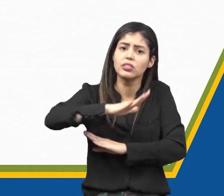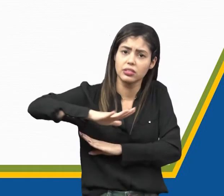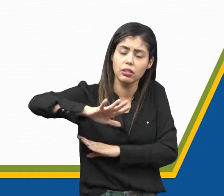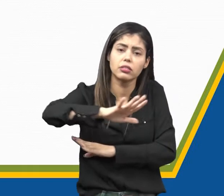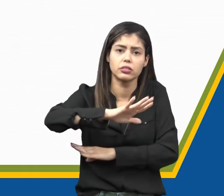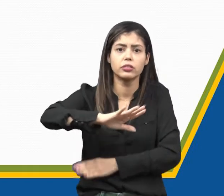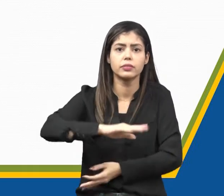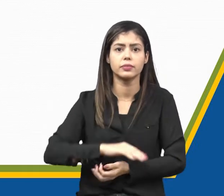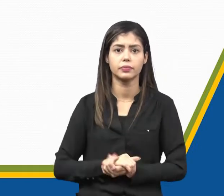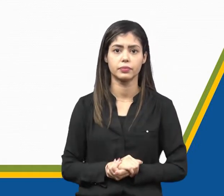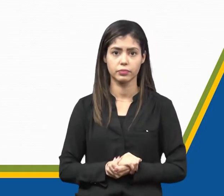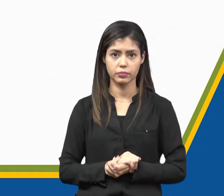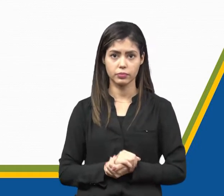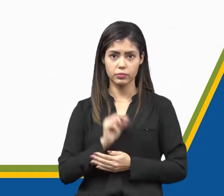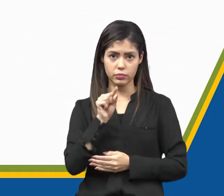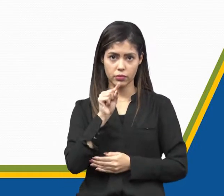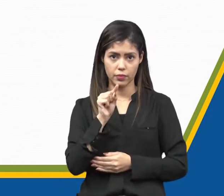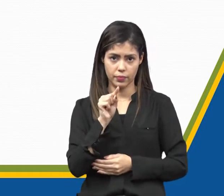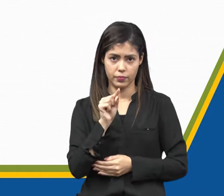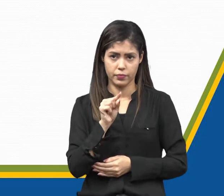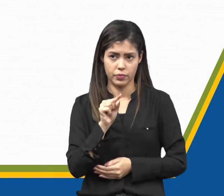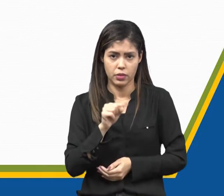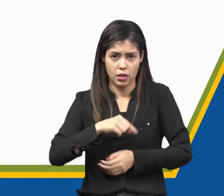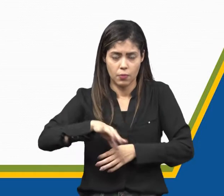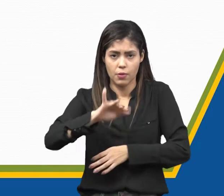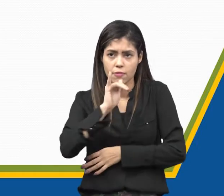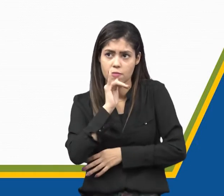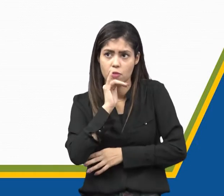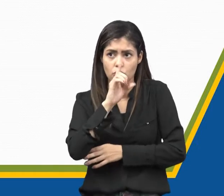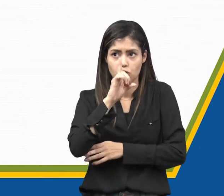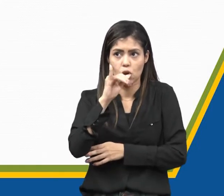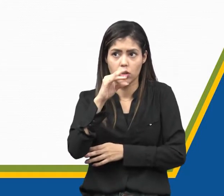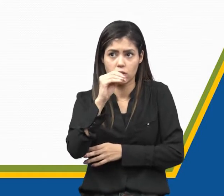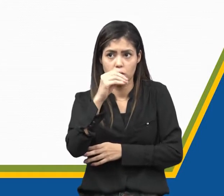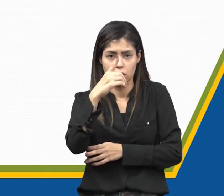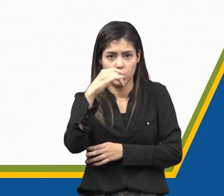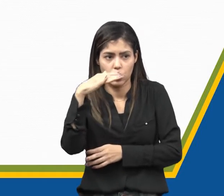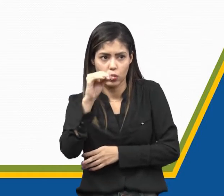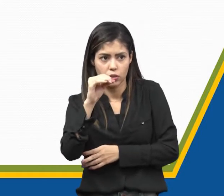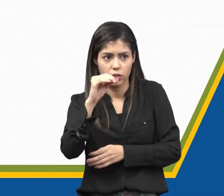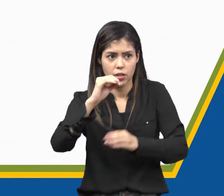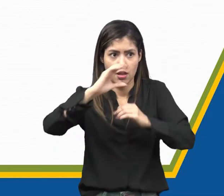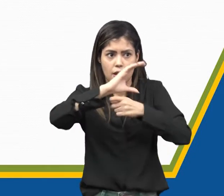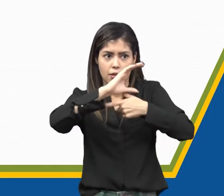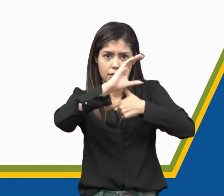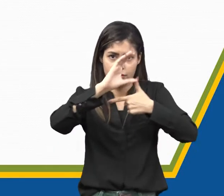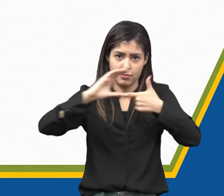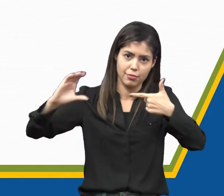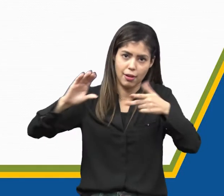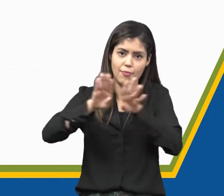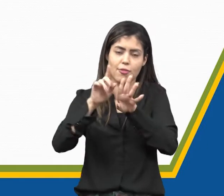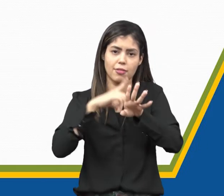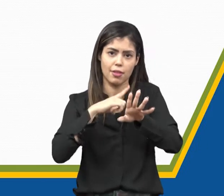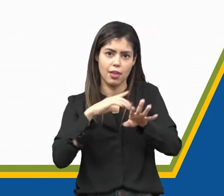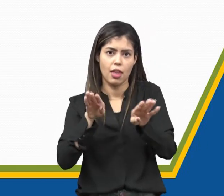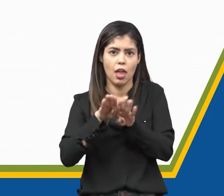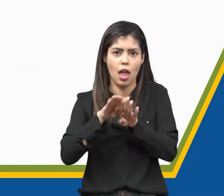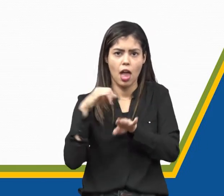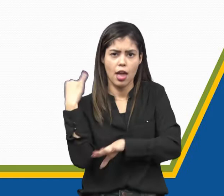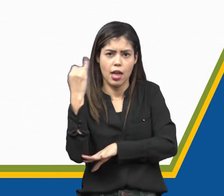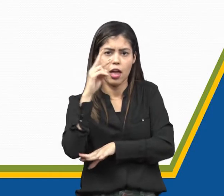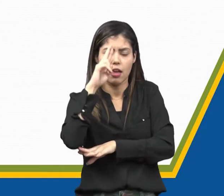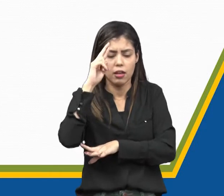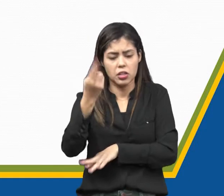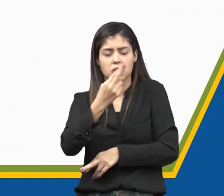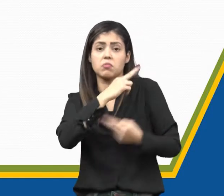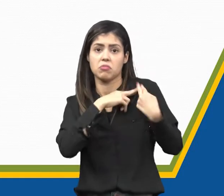sociedade. Né? No caso, o dióxido de carbono, além disso, o desmatamento ele é responsável